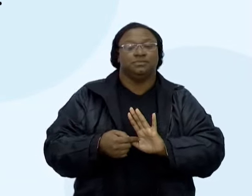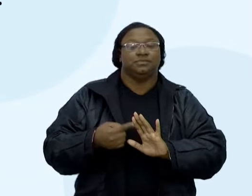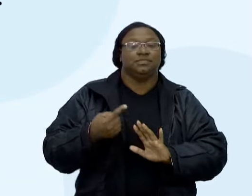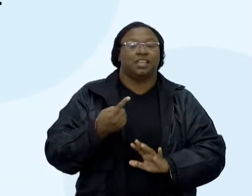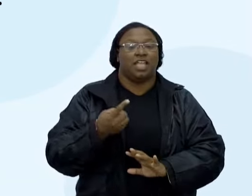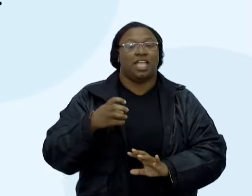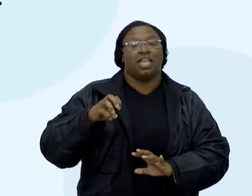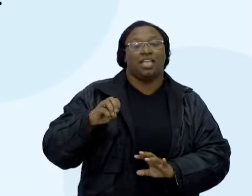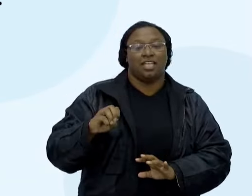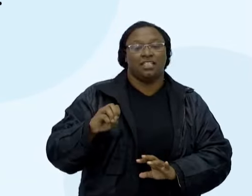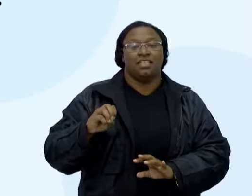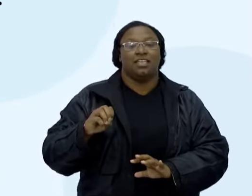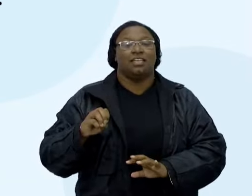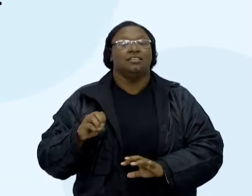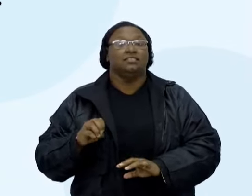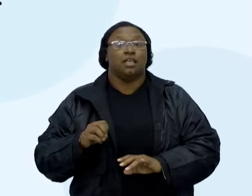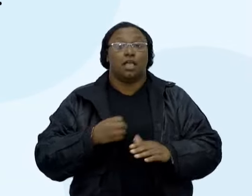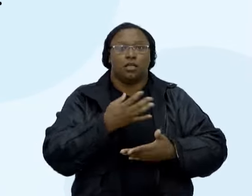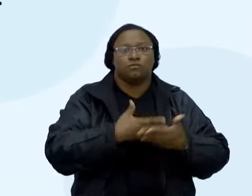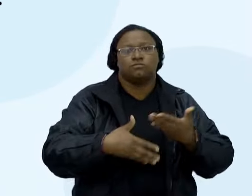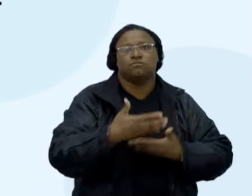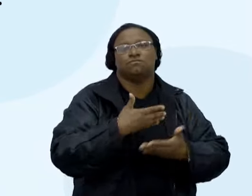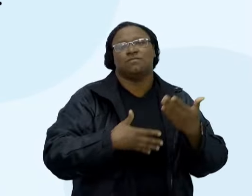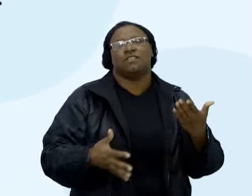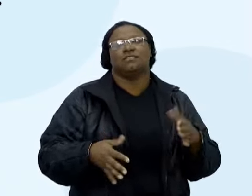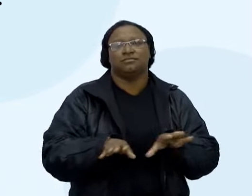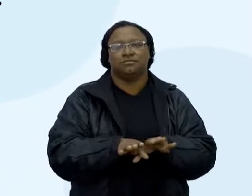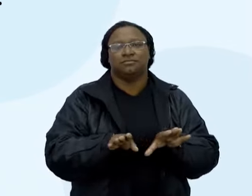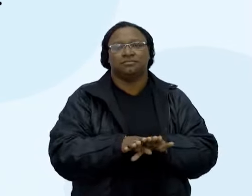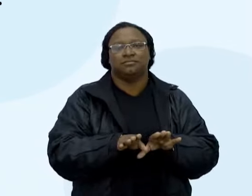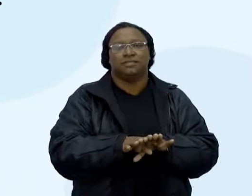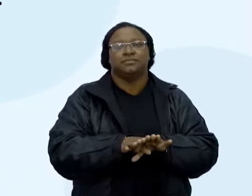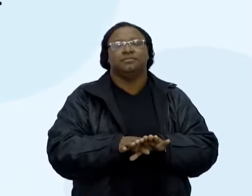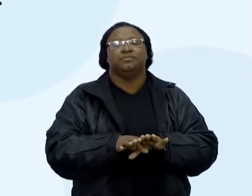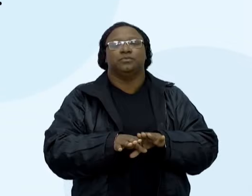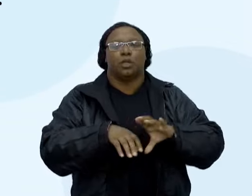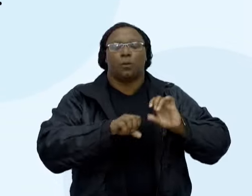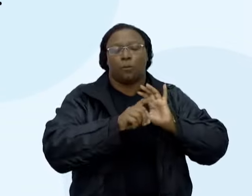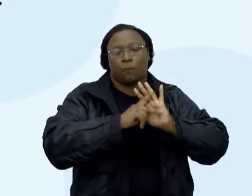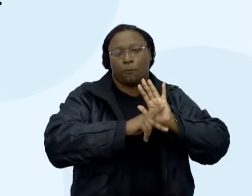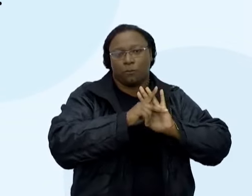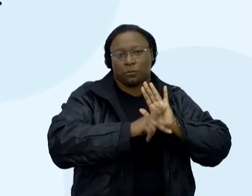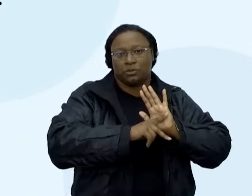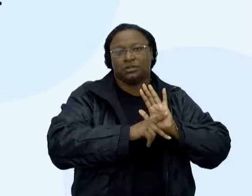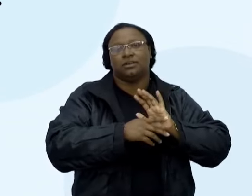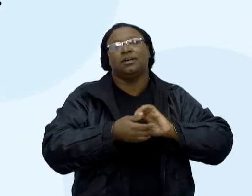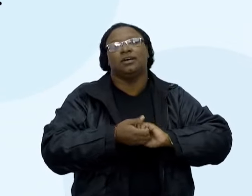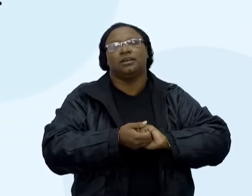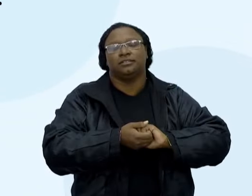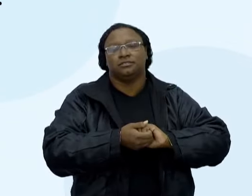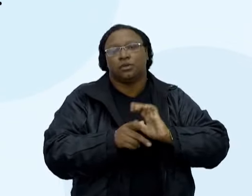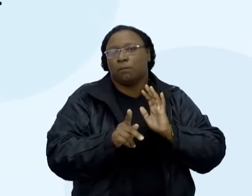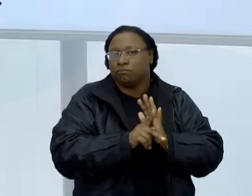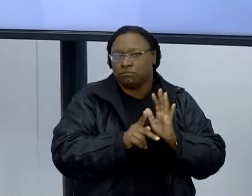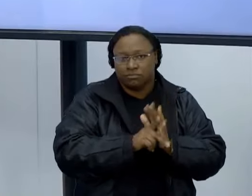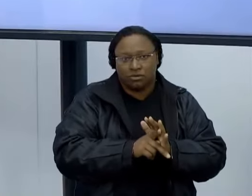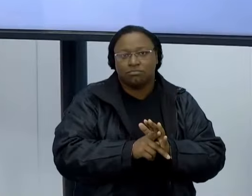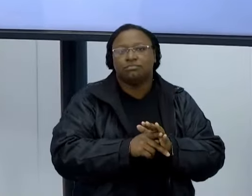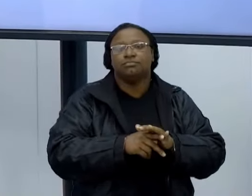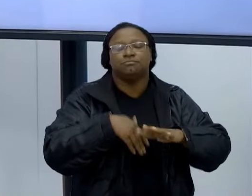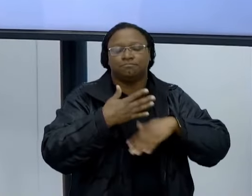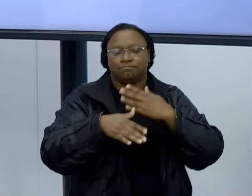CNT 10, que é a habilidade que vai reportar aí também os projetos pessoais que a gente